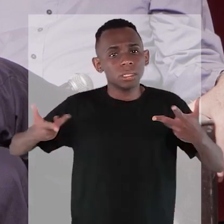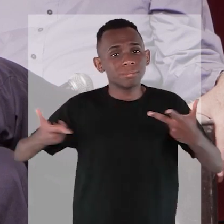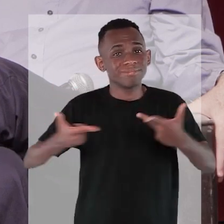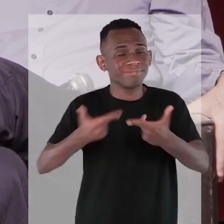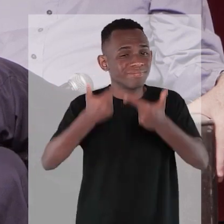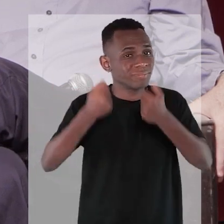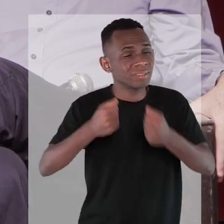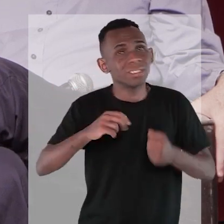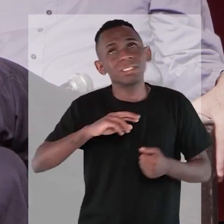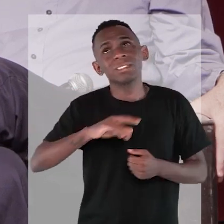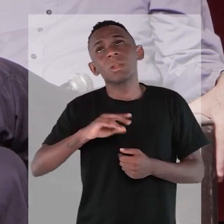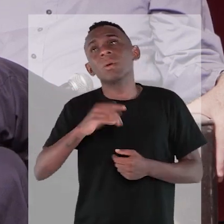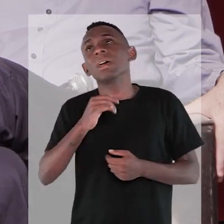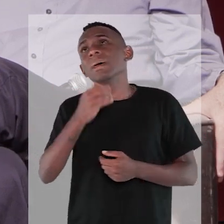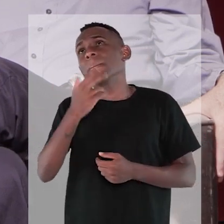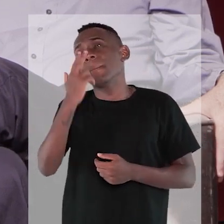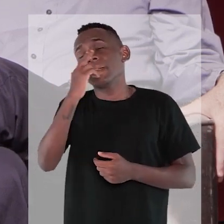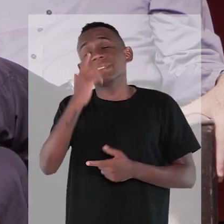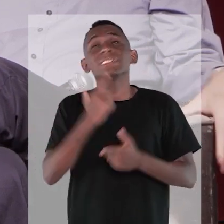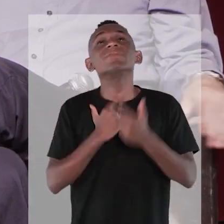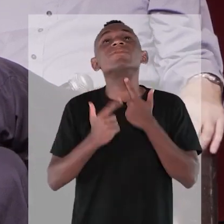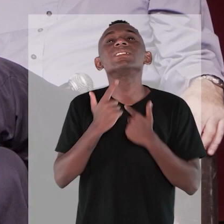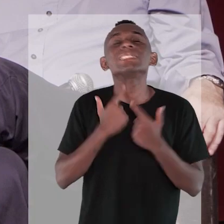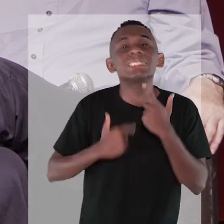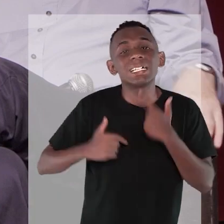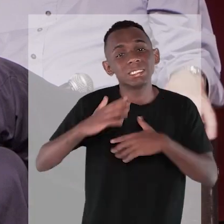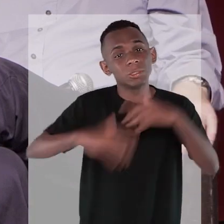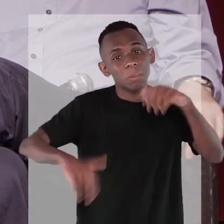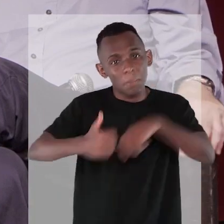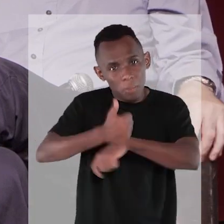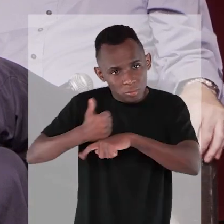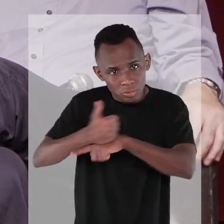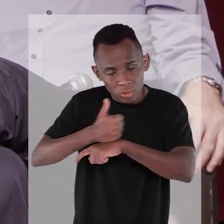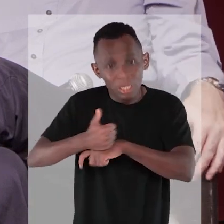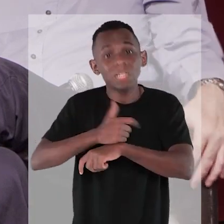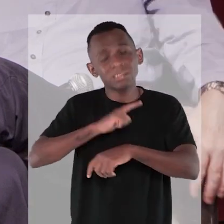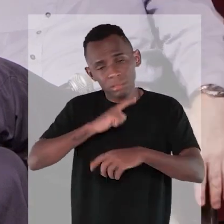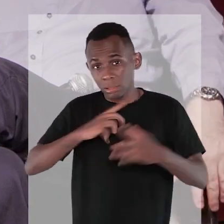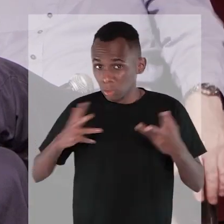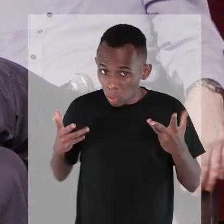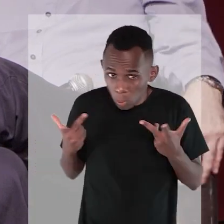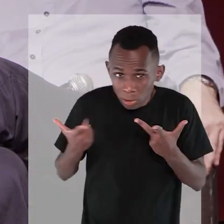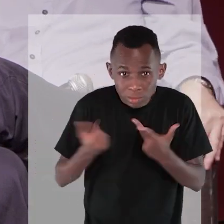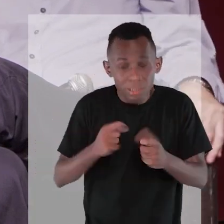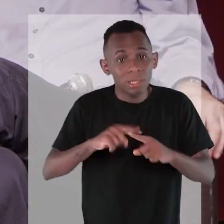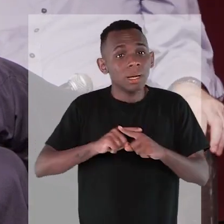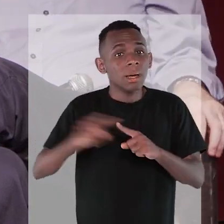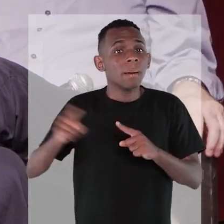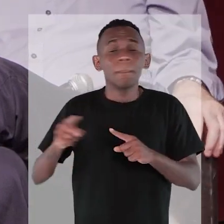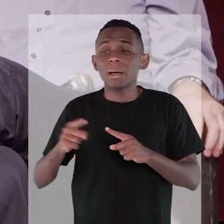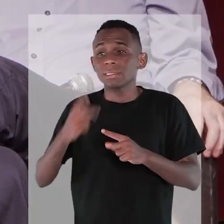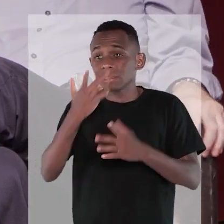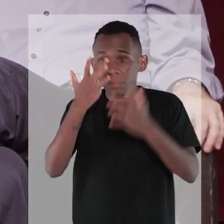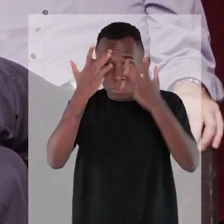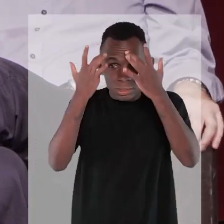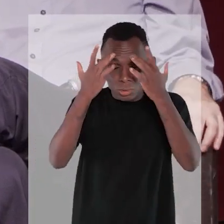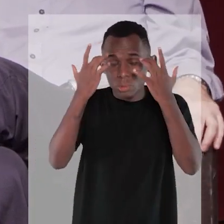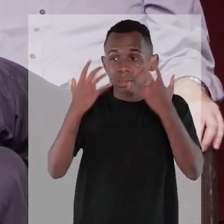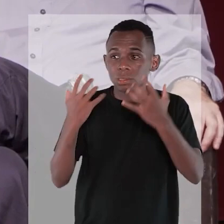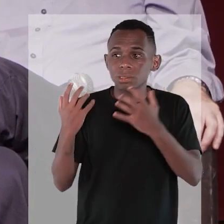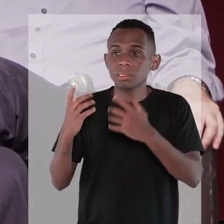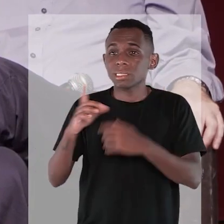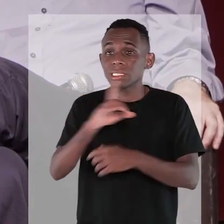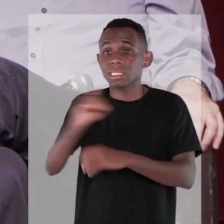de vontade de técnico, não falta técnico de extrema-direita no Brasil. Tem muita gente qualificada de extrema-direita, mas ele não atrai as pessoas qualificadas de